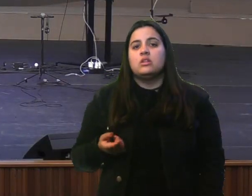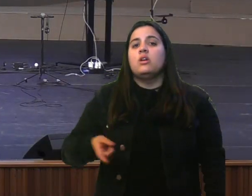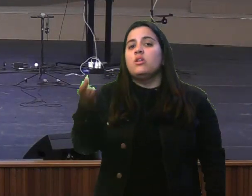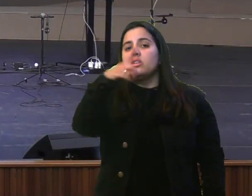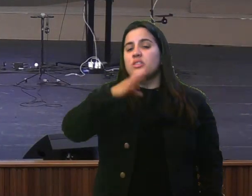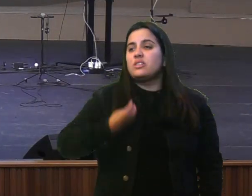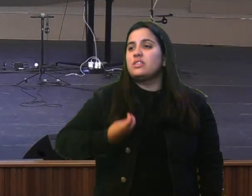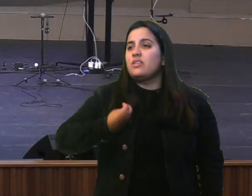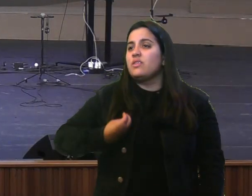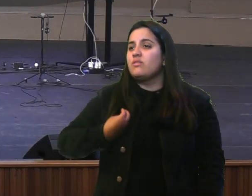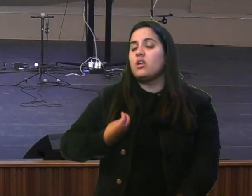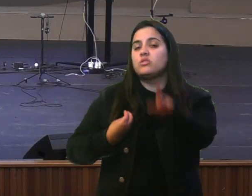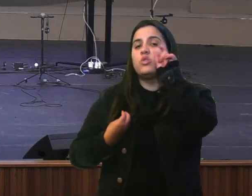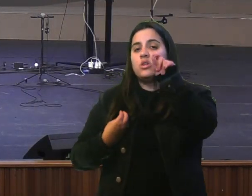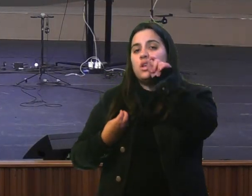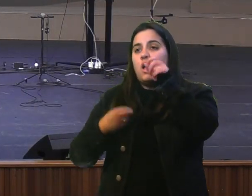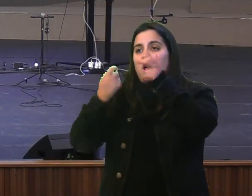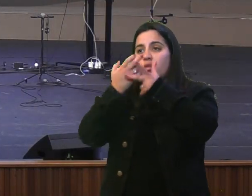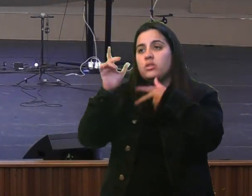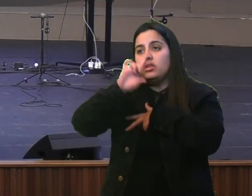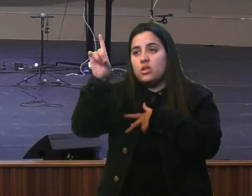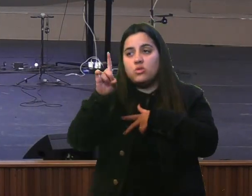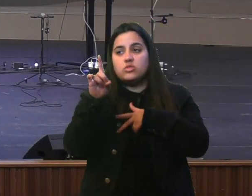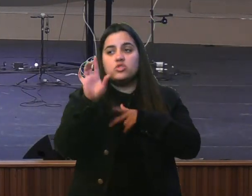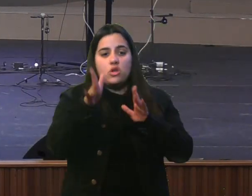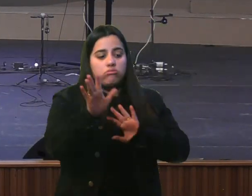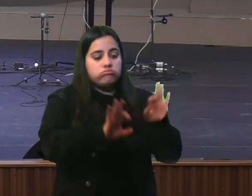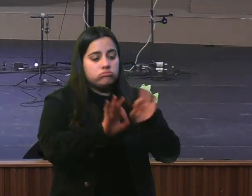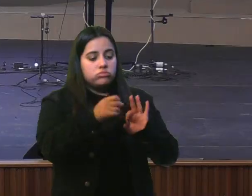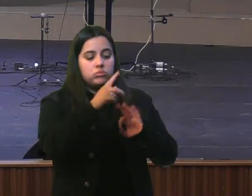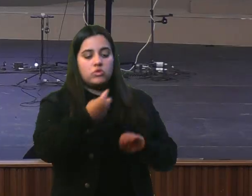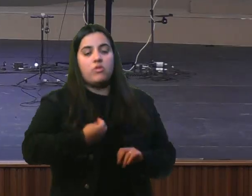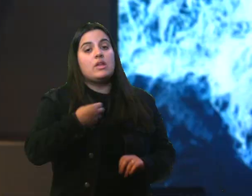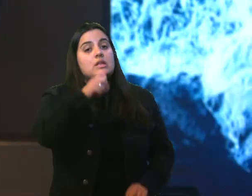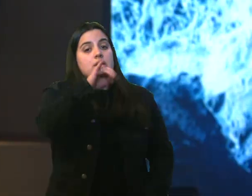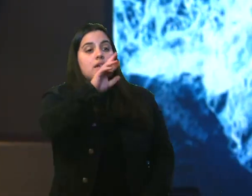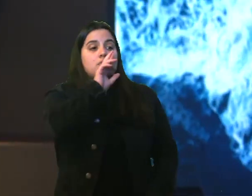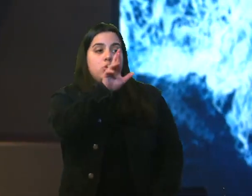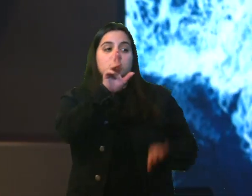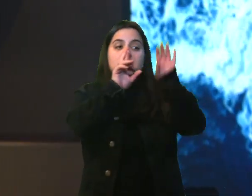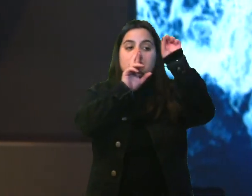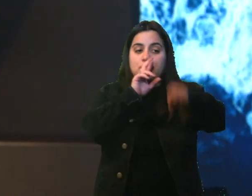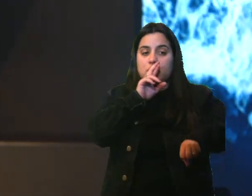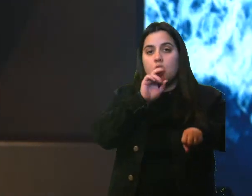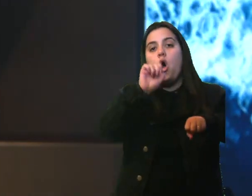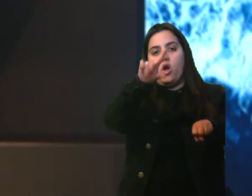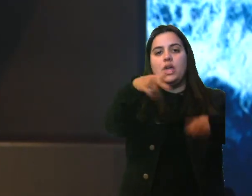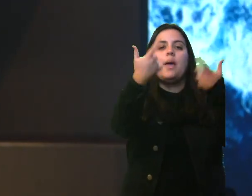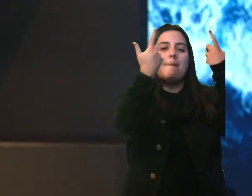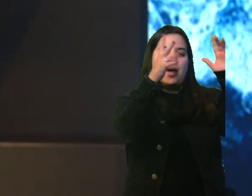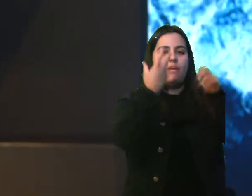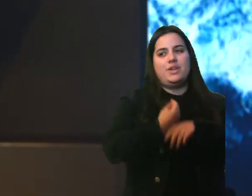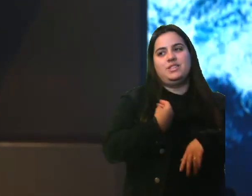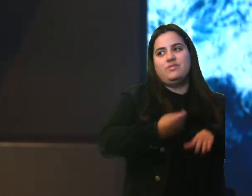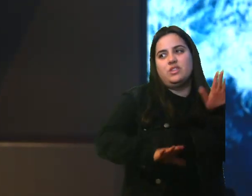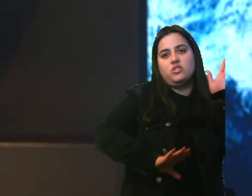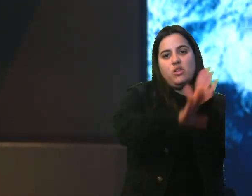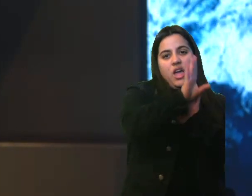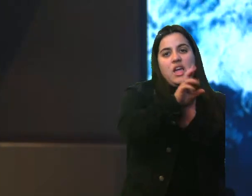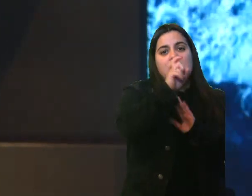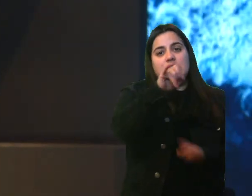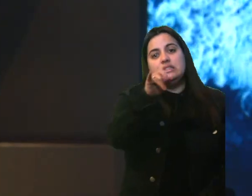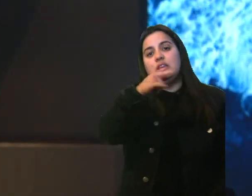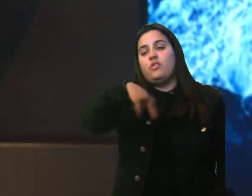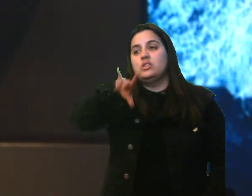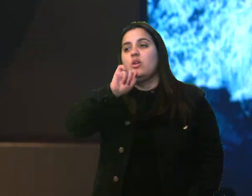está vivendo aquilo que Deus preparou para você viver? Se a resposta for sim, parabéns, você vive uma vida de sucesso. Se você está